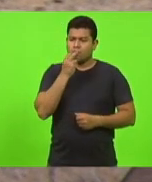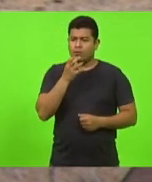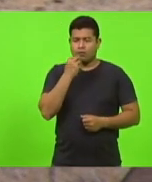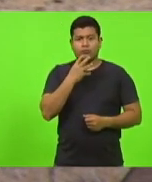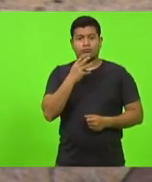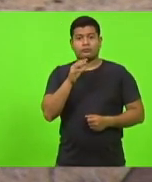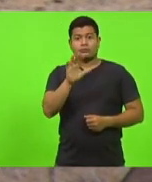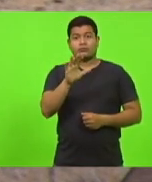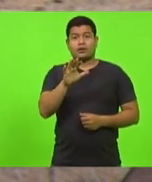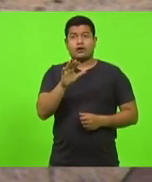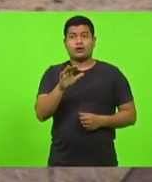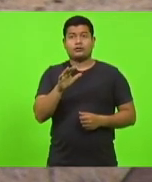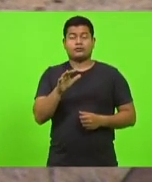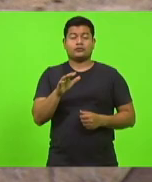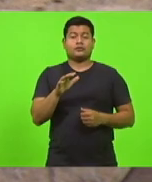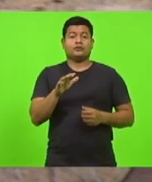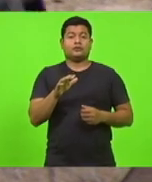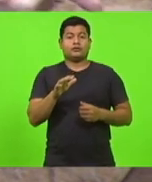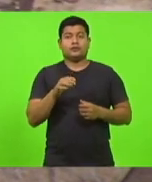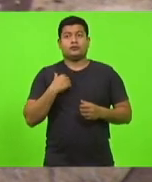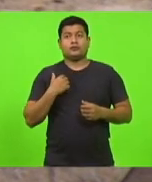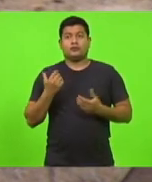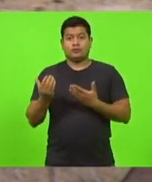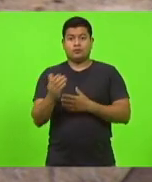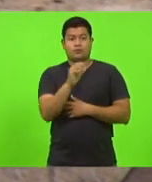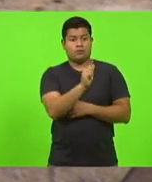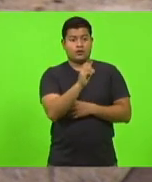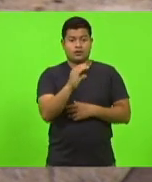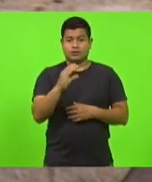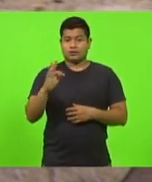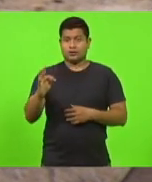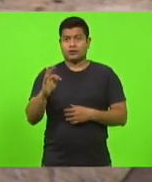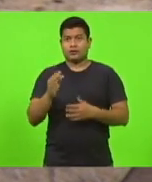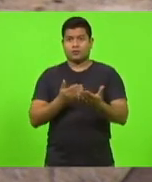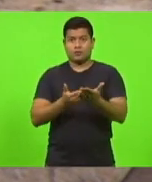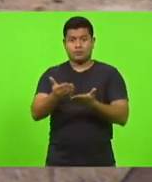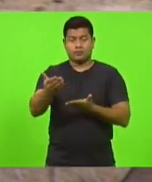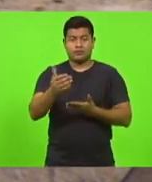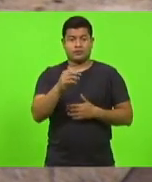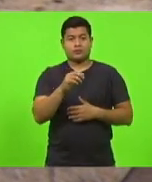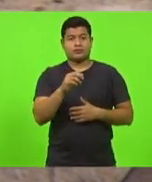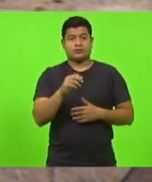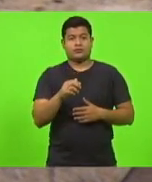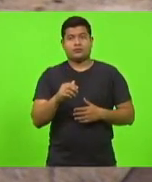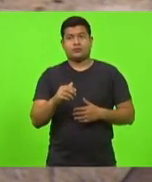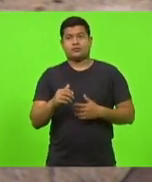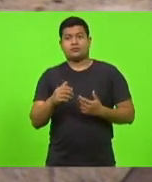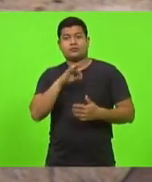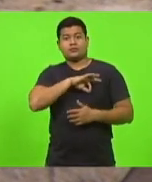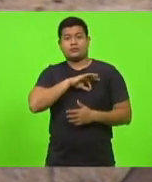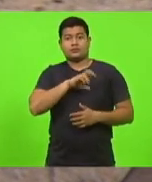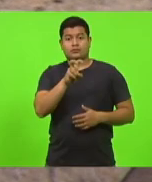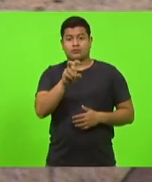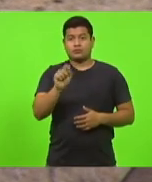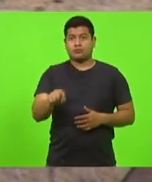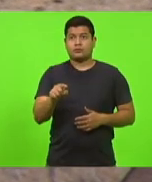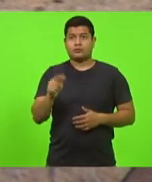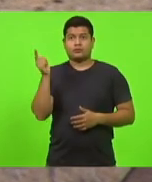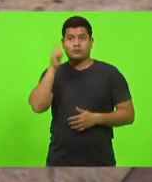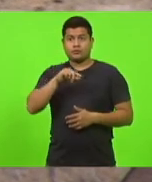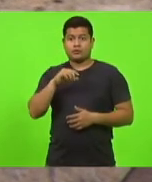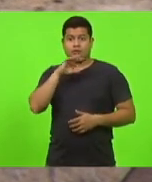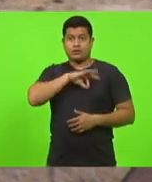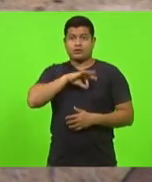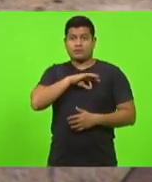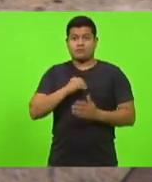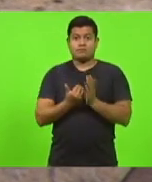ao mesmo tempo, aquele ACT que está iniciando com 5 mil, ele vai ganhar talvez mais do que aquele professor